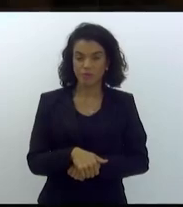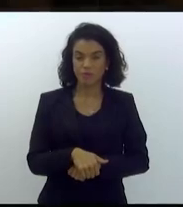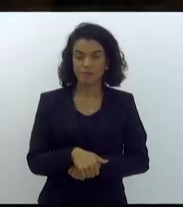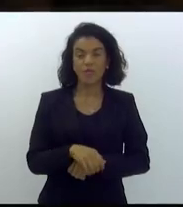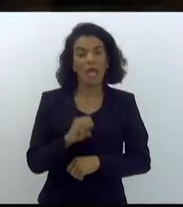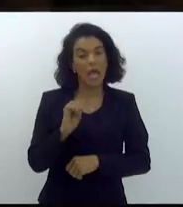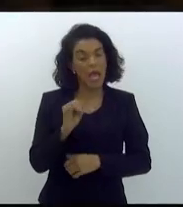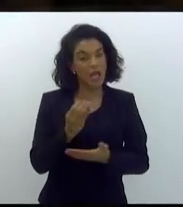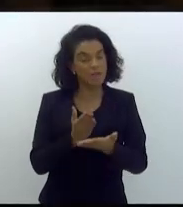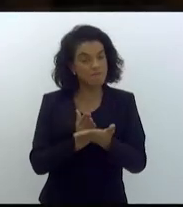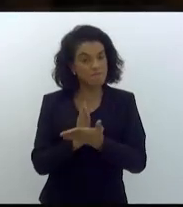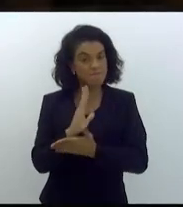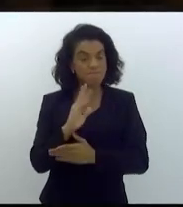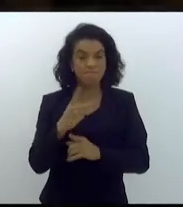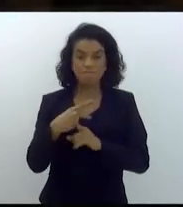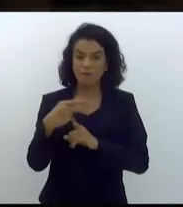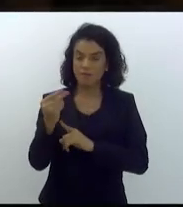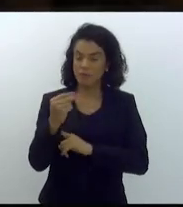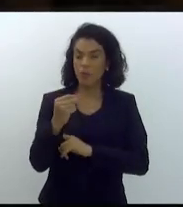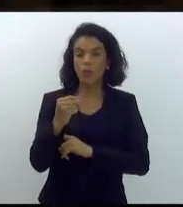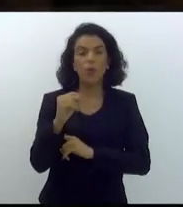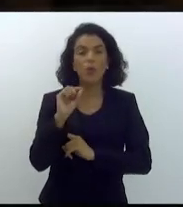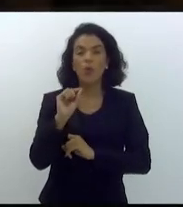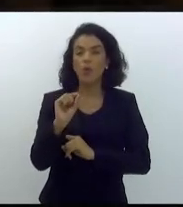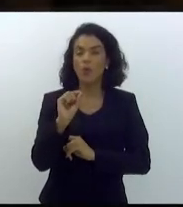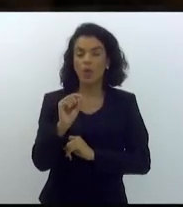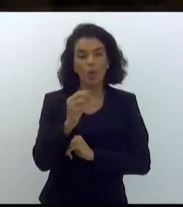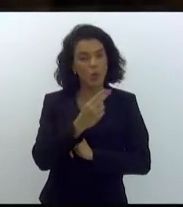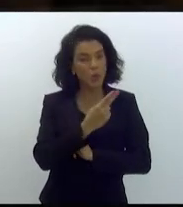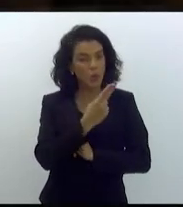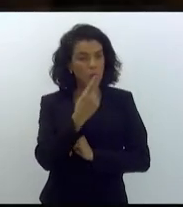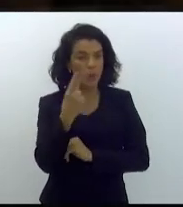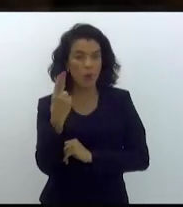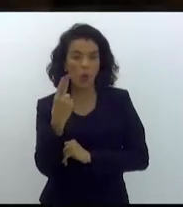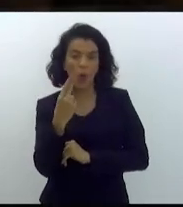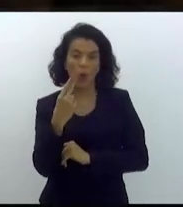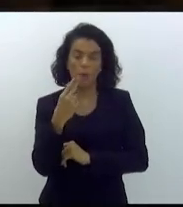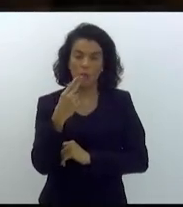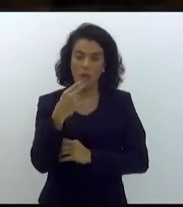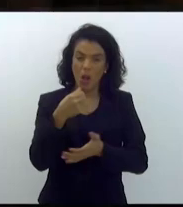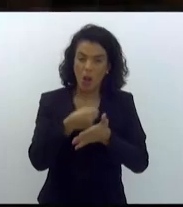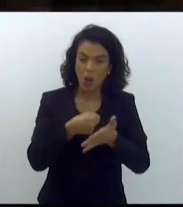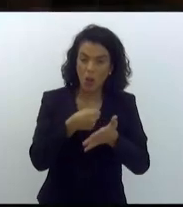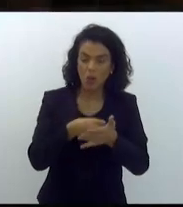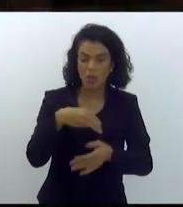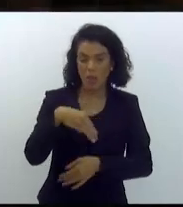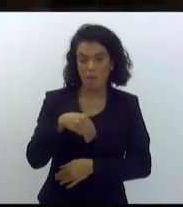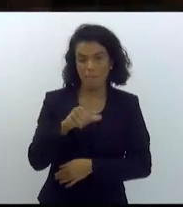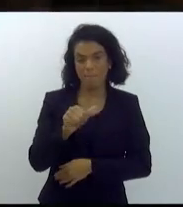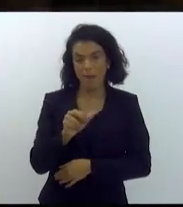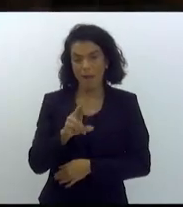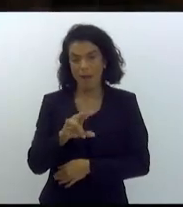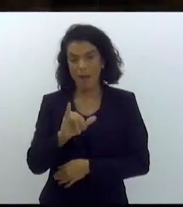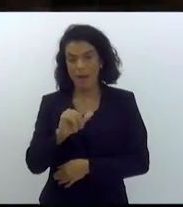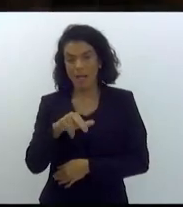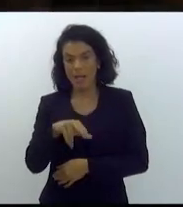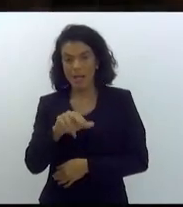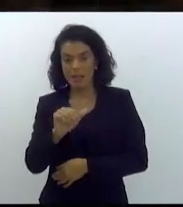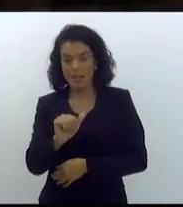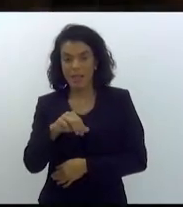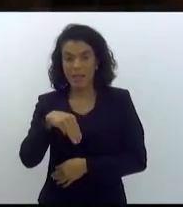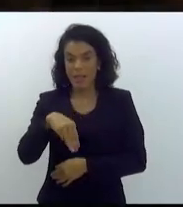se elegeu carregando no seu nome esse processo de luta Marina do MST